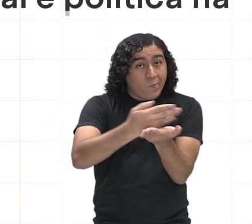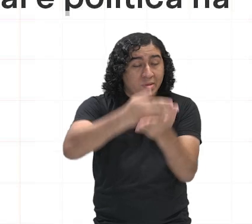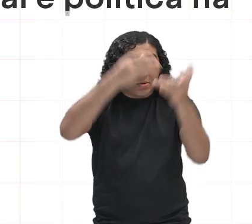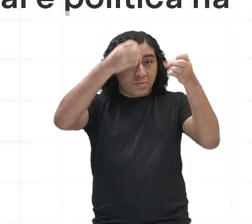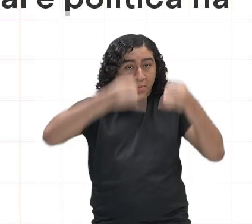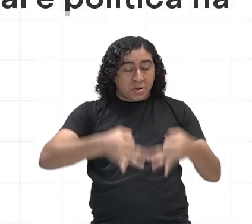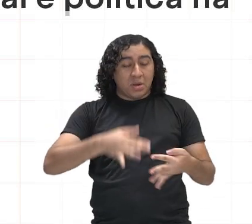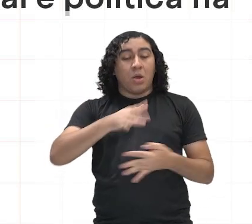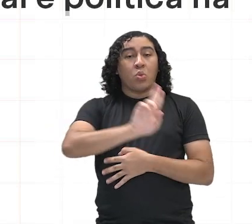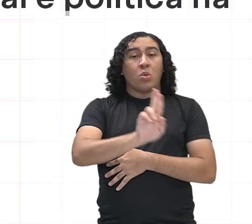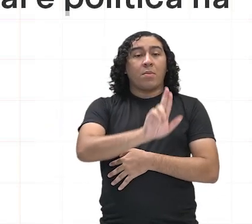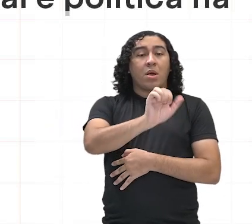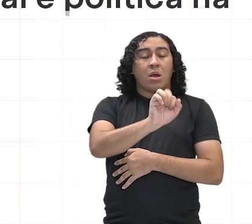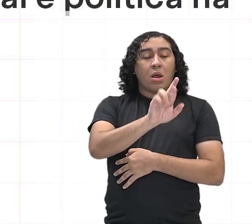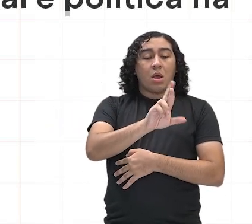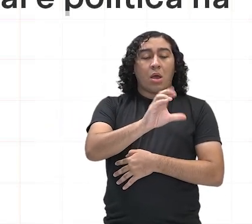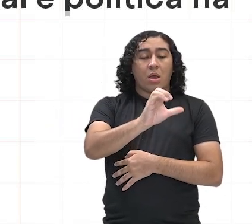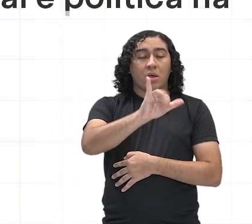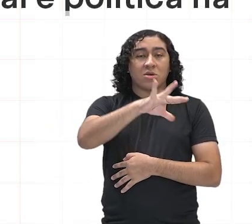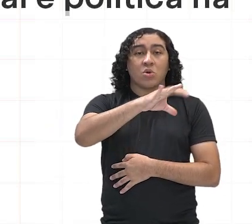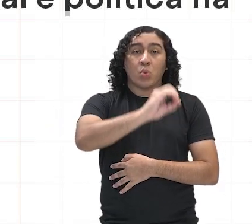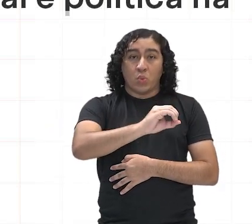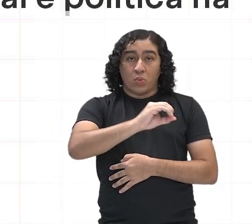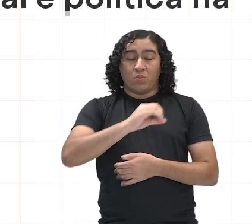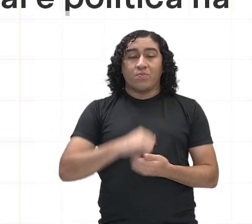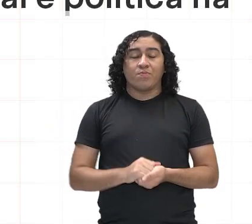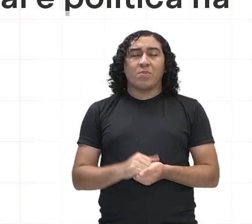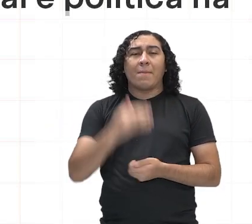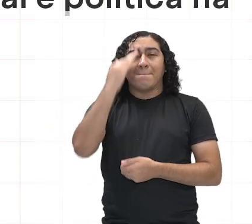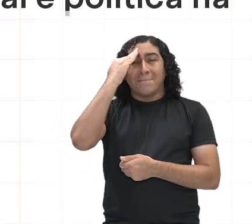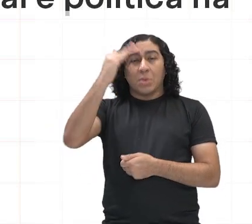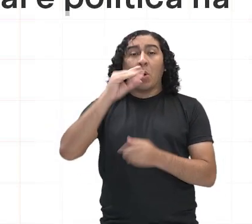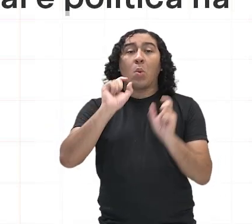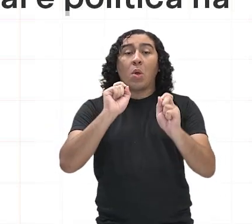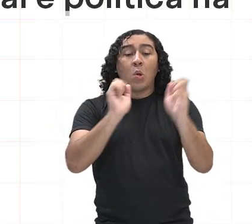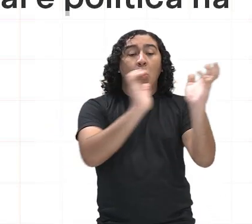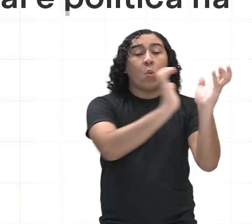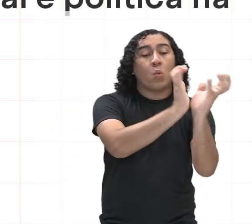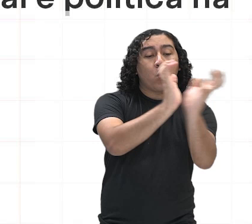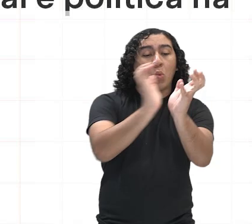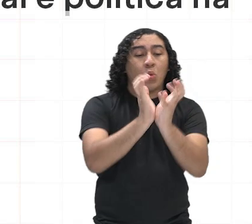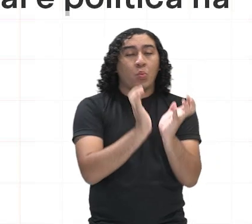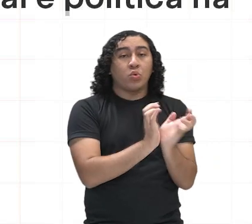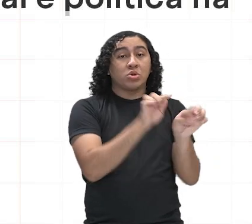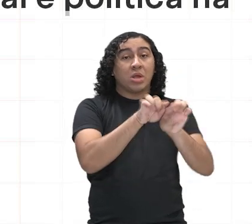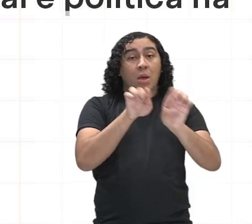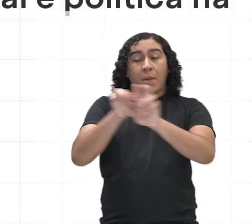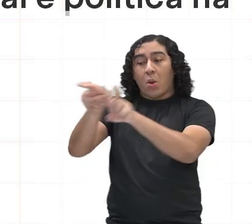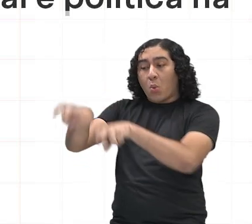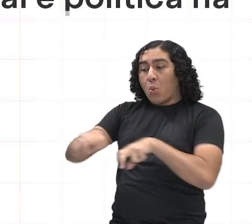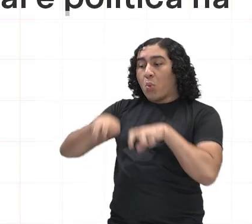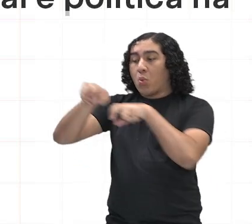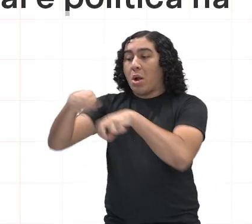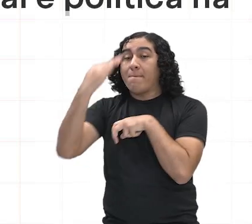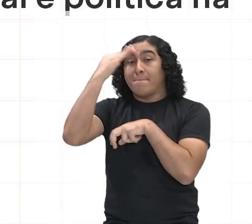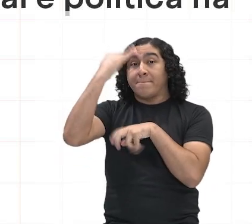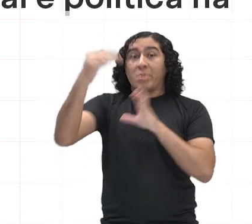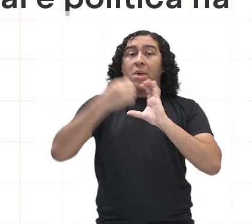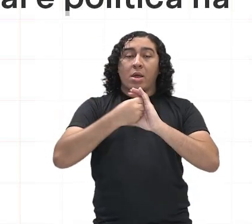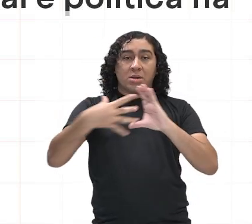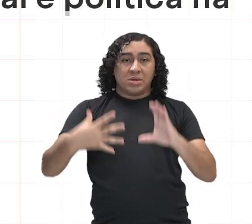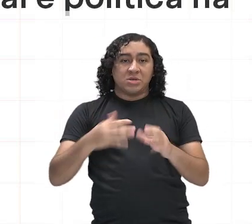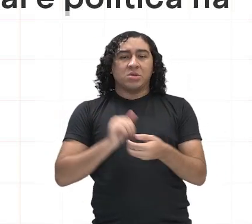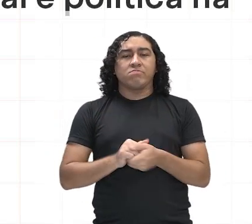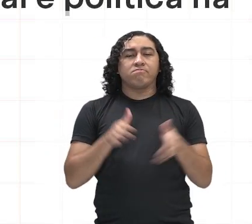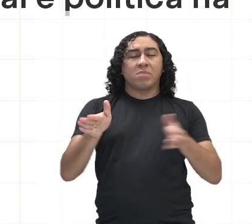ele é marcado, então, o quê, né? Pelos clãs e, claro, a vida rural. O período arcaico, entre os anos de